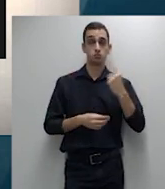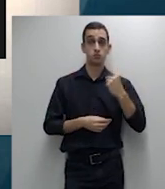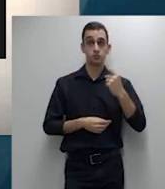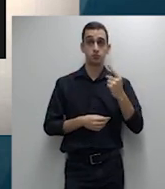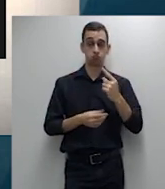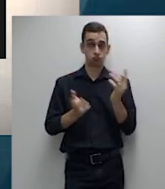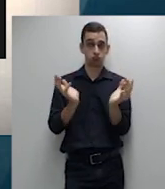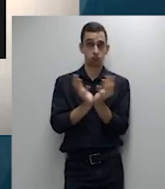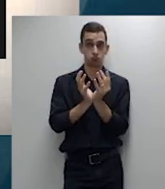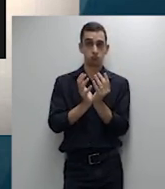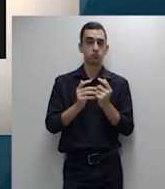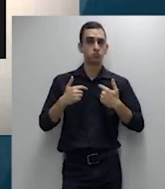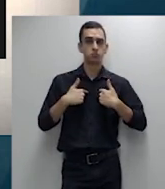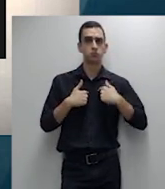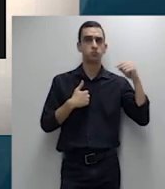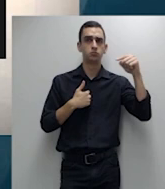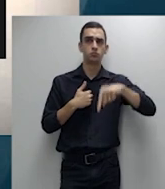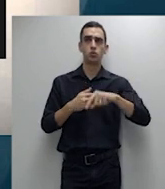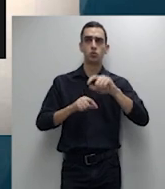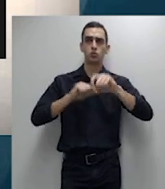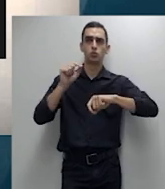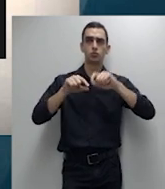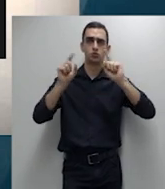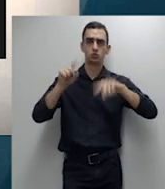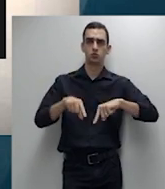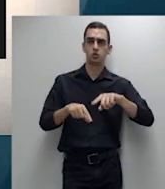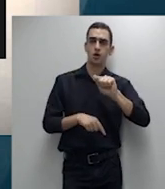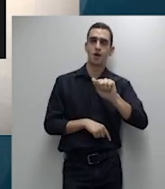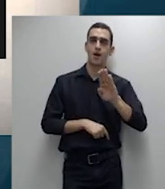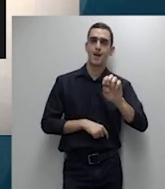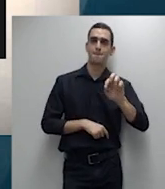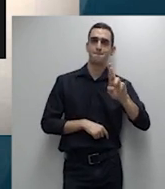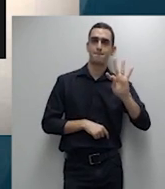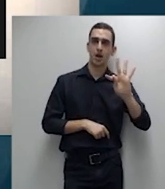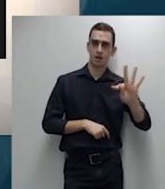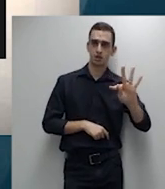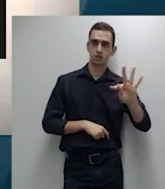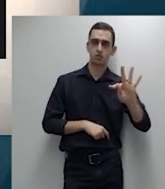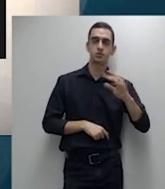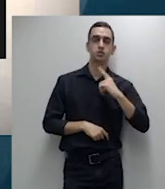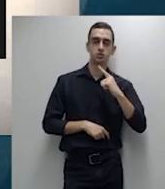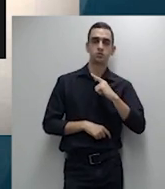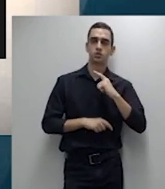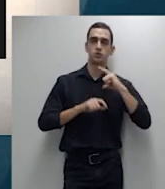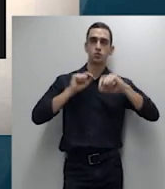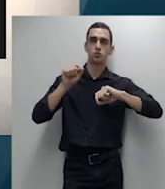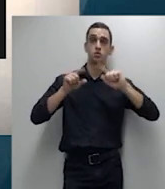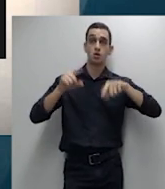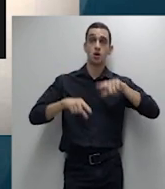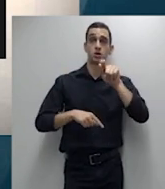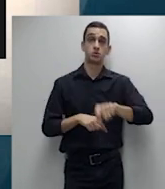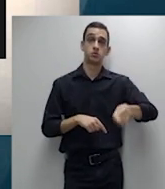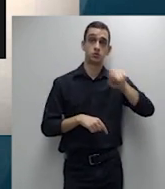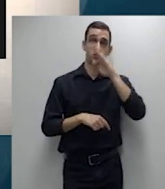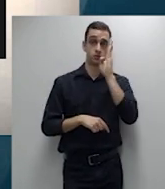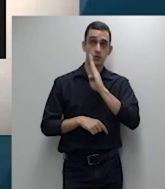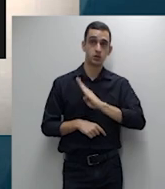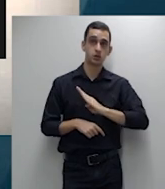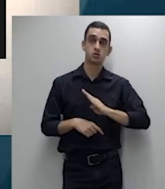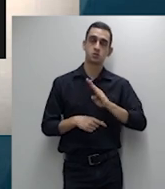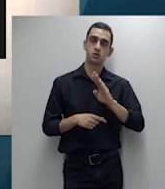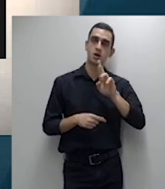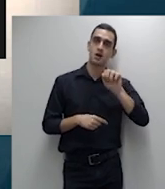aqui eu estou falando pela abert Associação Brasileira de emissoras de rádio e televisão